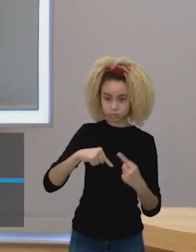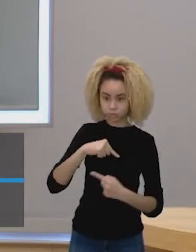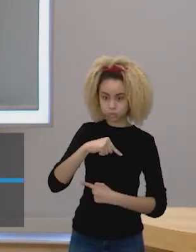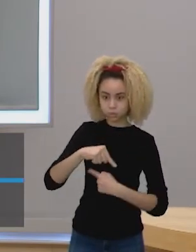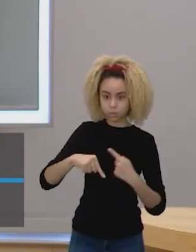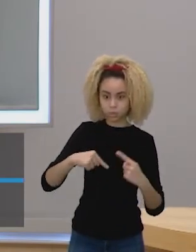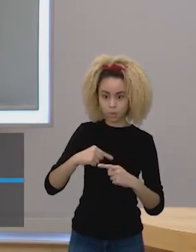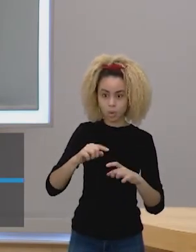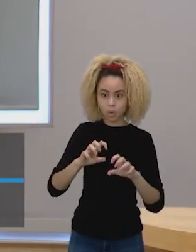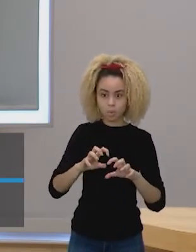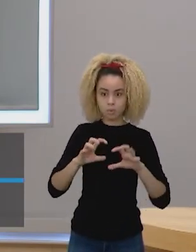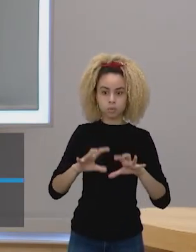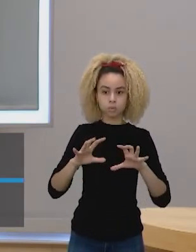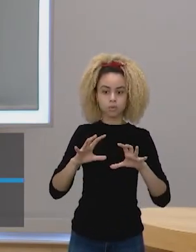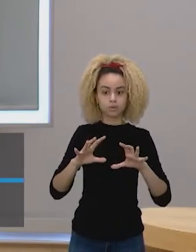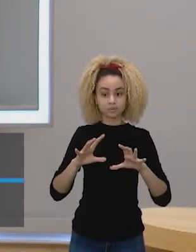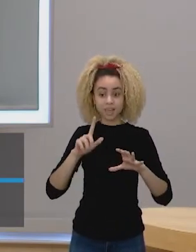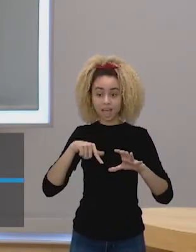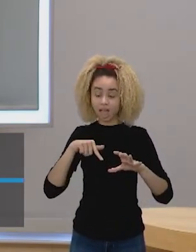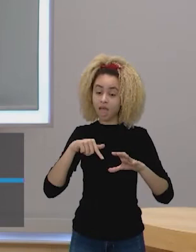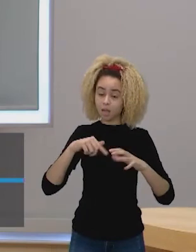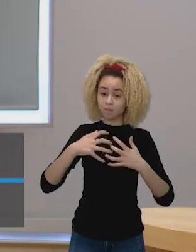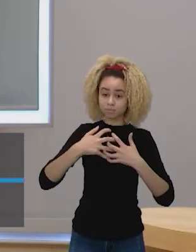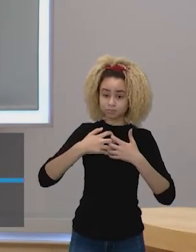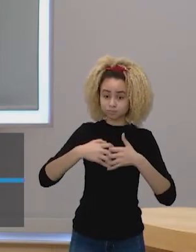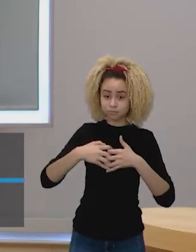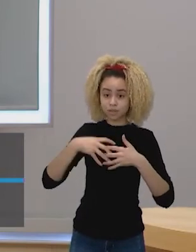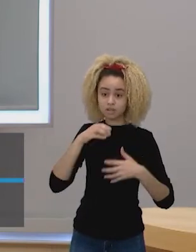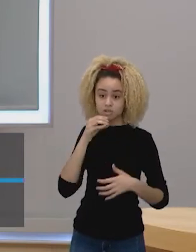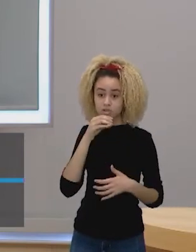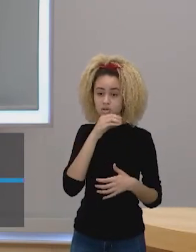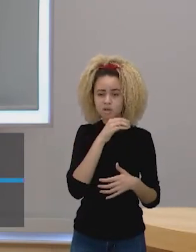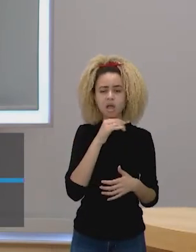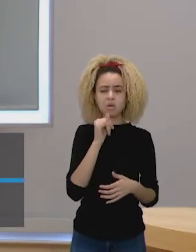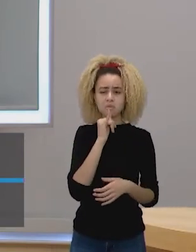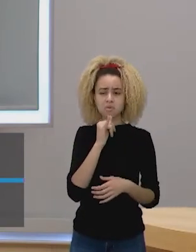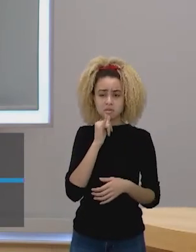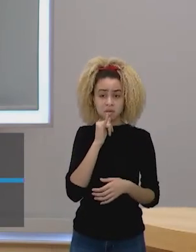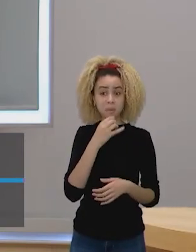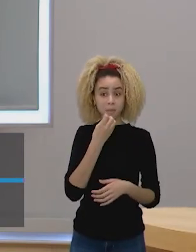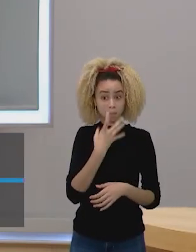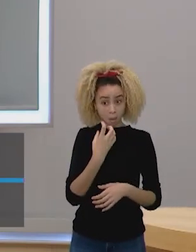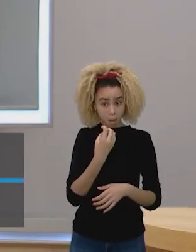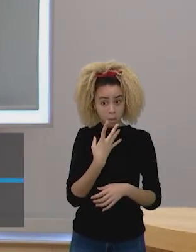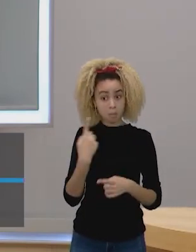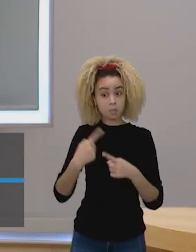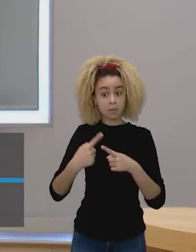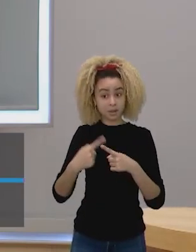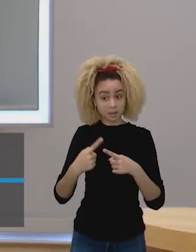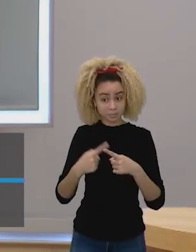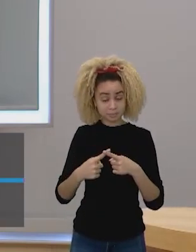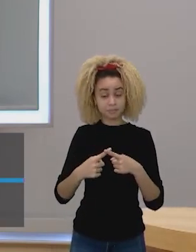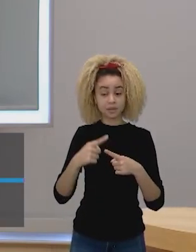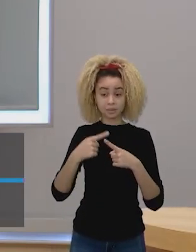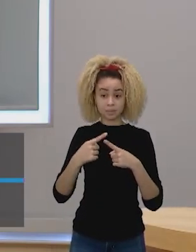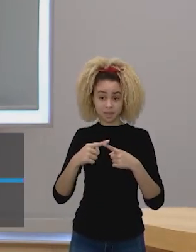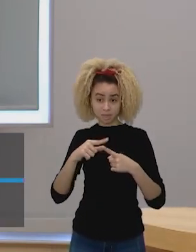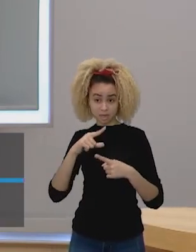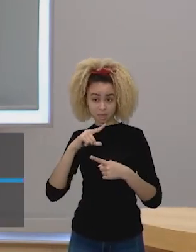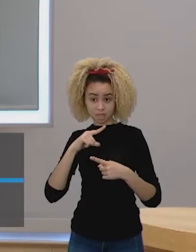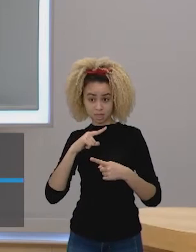o motor a combustão. Ele é uma máquina térmica e é um exemplo muito bom de máquina térmica. Por quê? Porque você tem